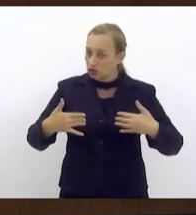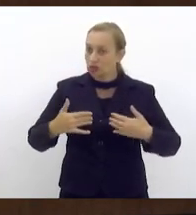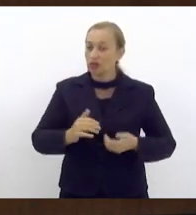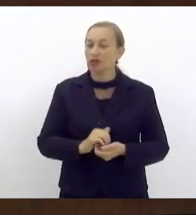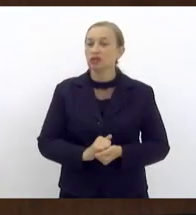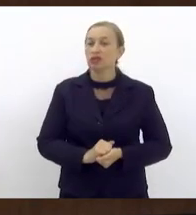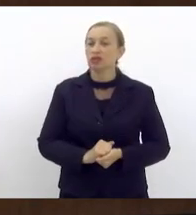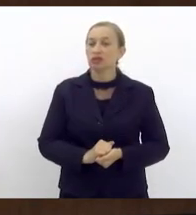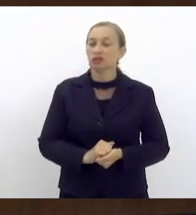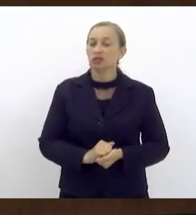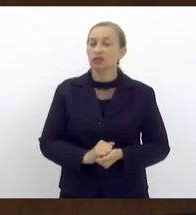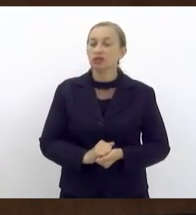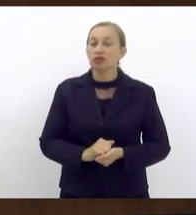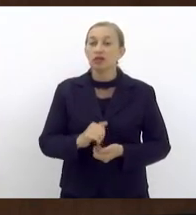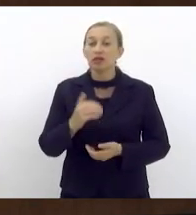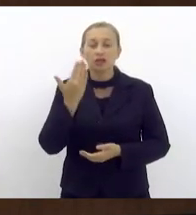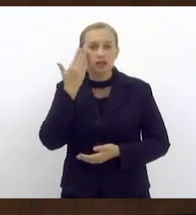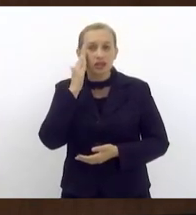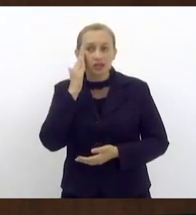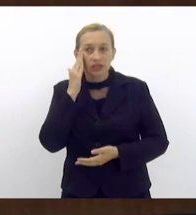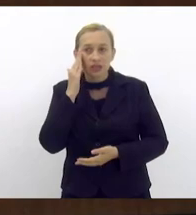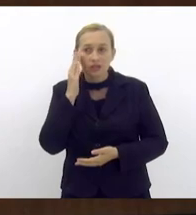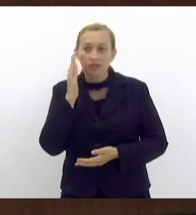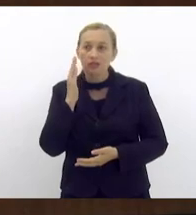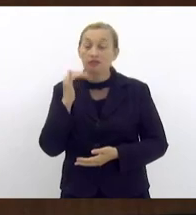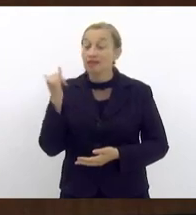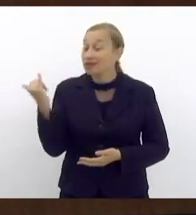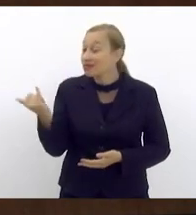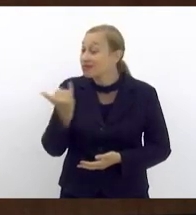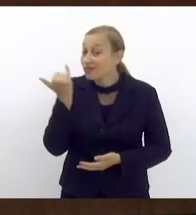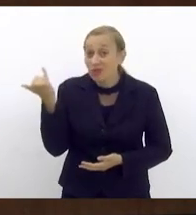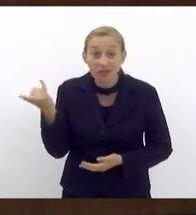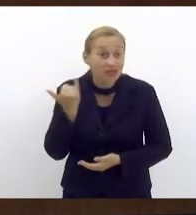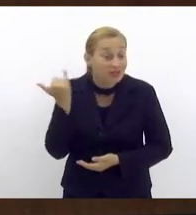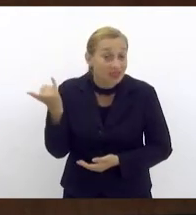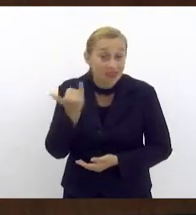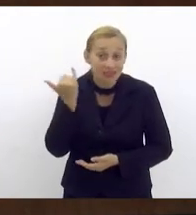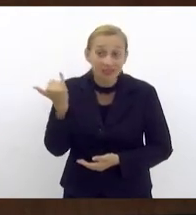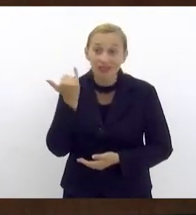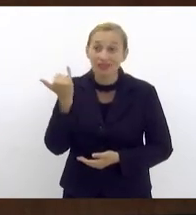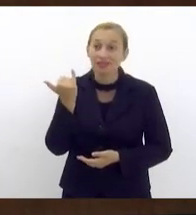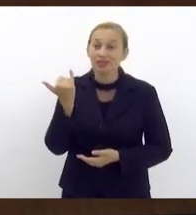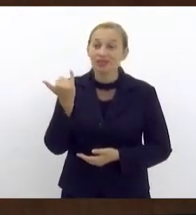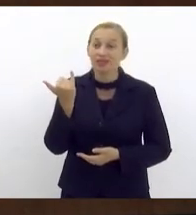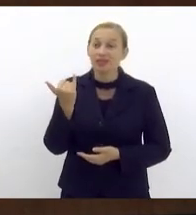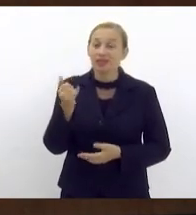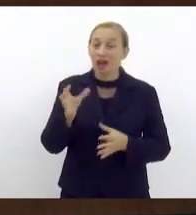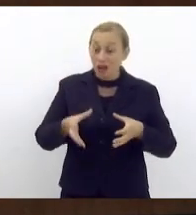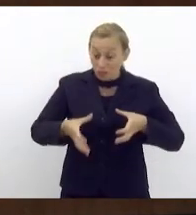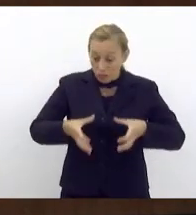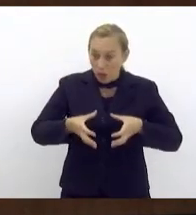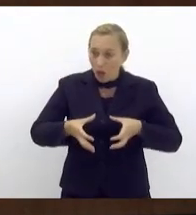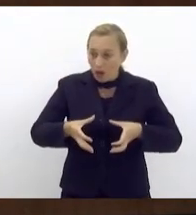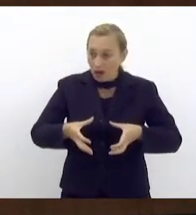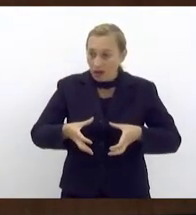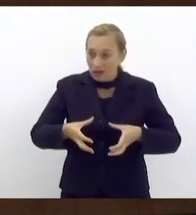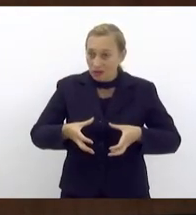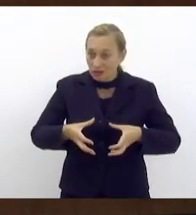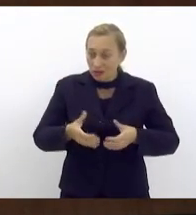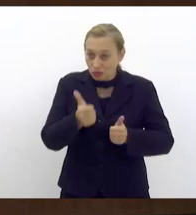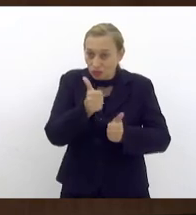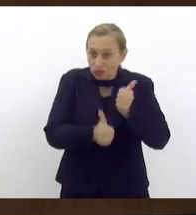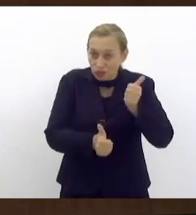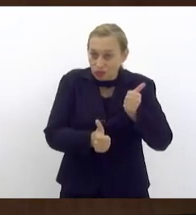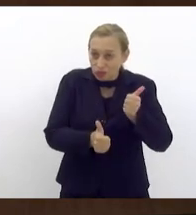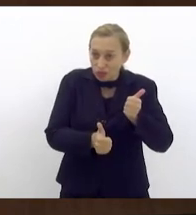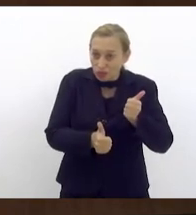entendemos que a visibilidade disso vai ser de extrema importância Inclusive a bola do jogo né